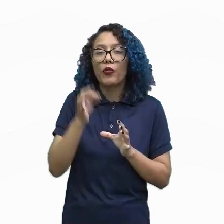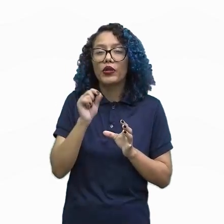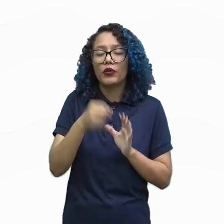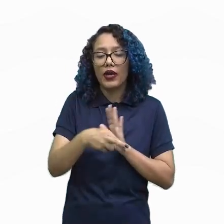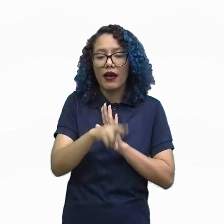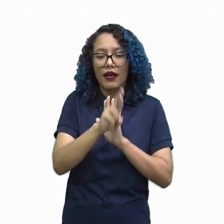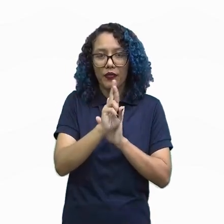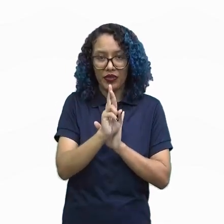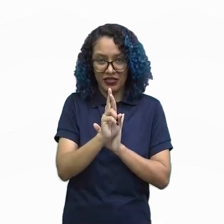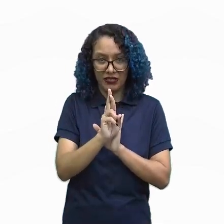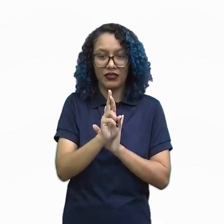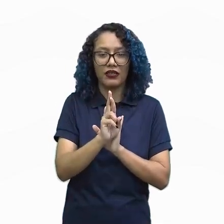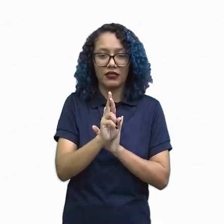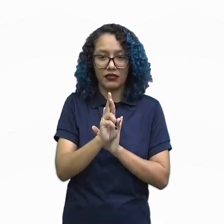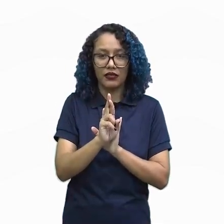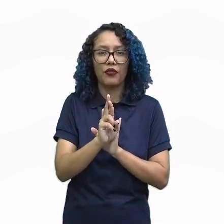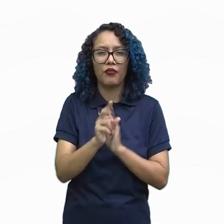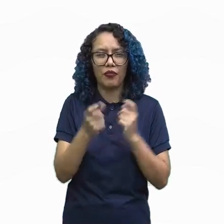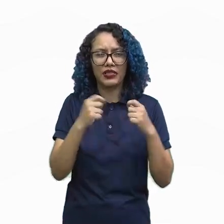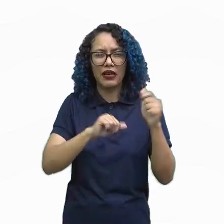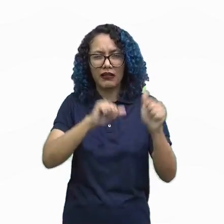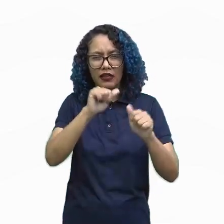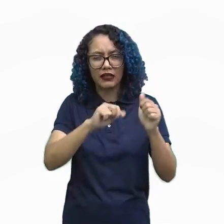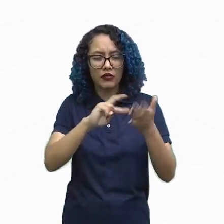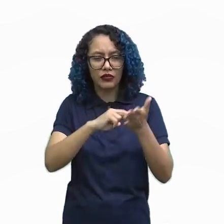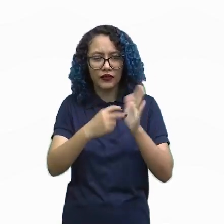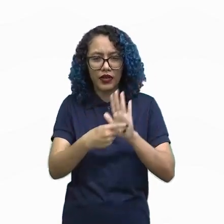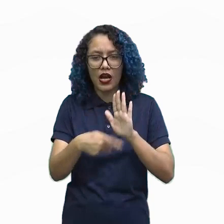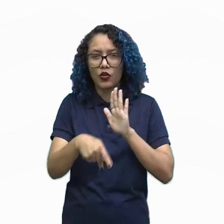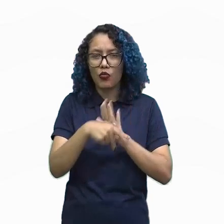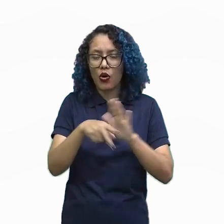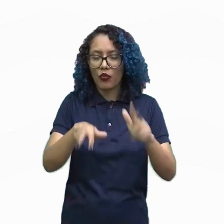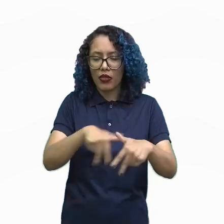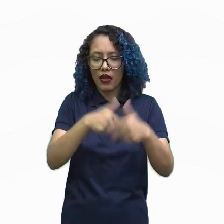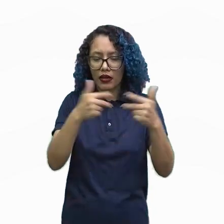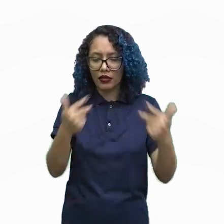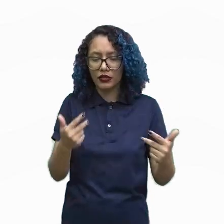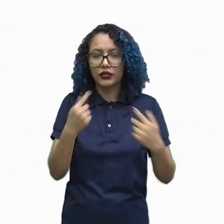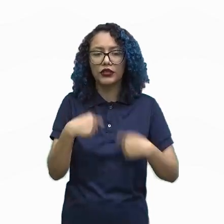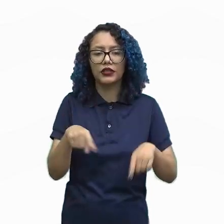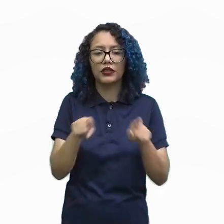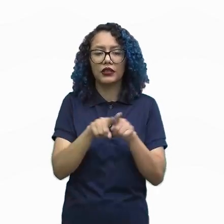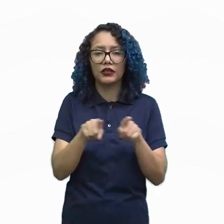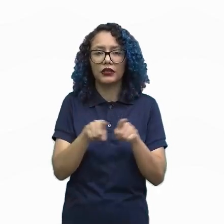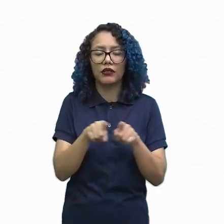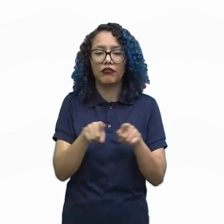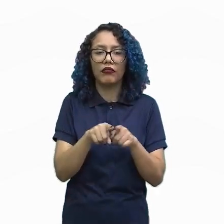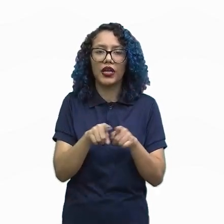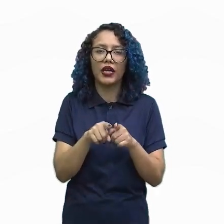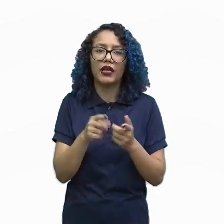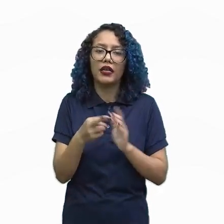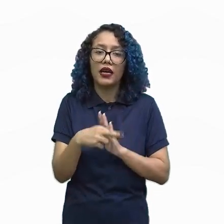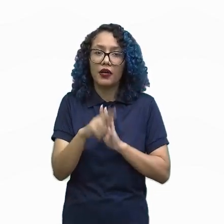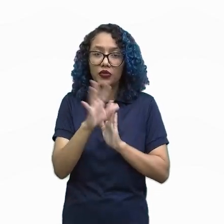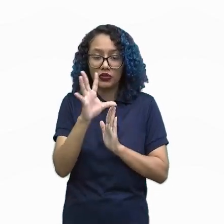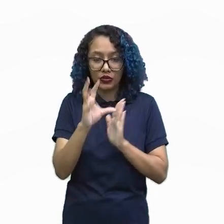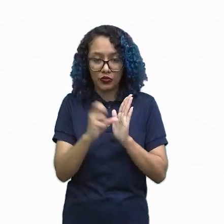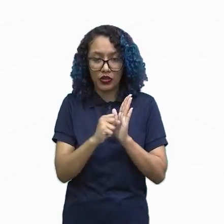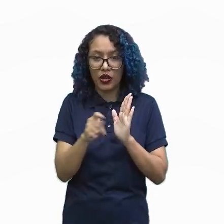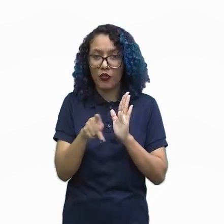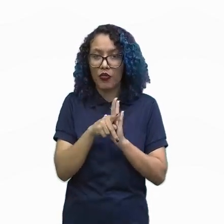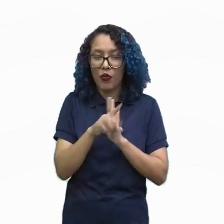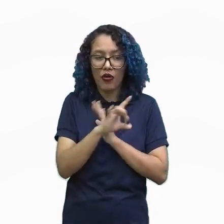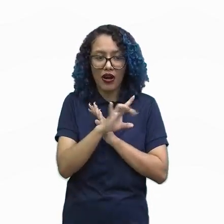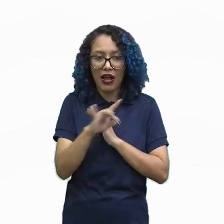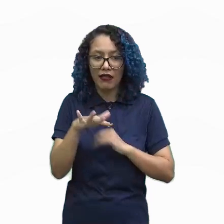cultural, eu vou olhar ali o significado da etnia, da questão da representação simbólica de